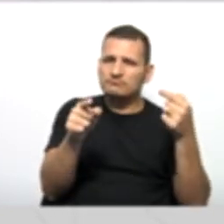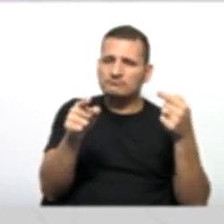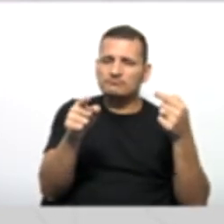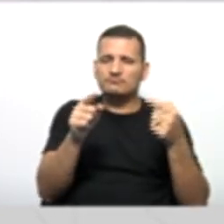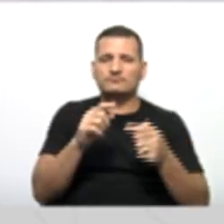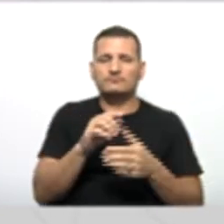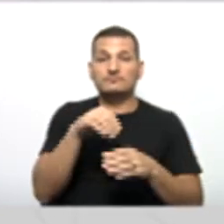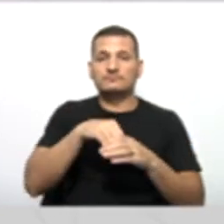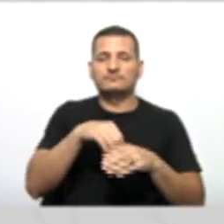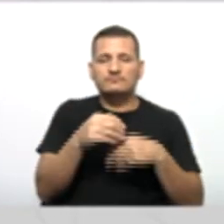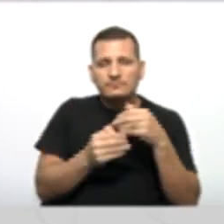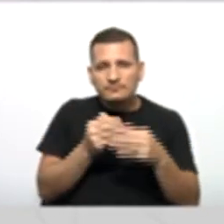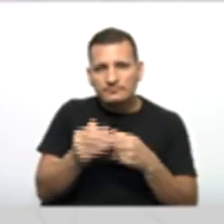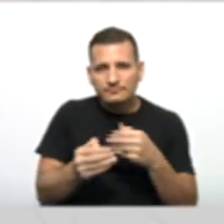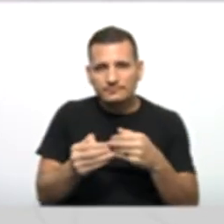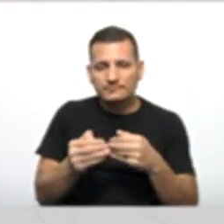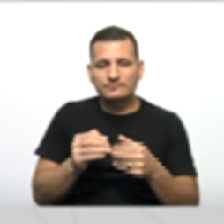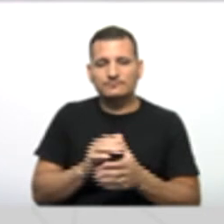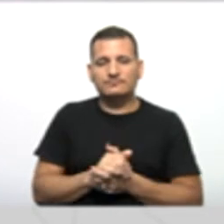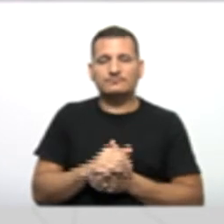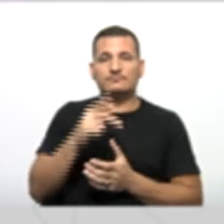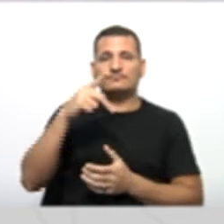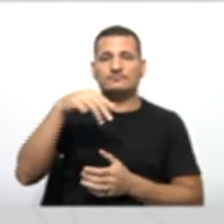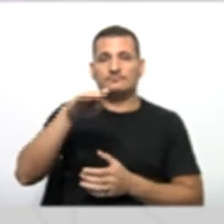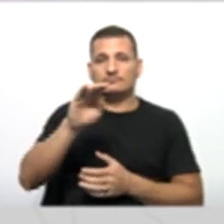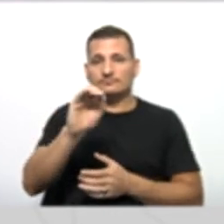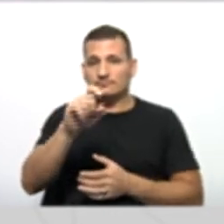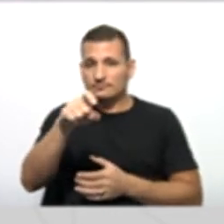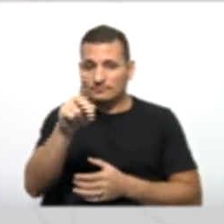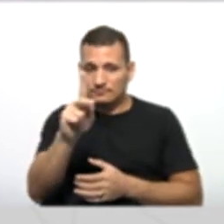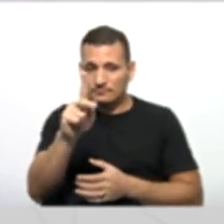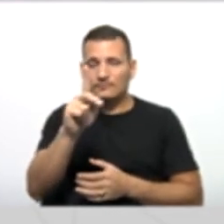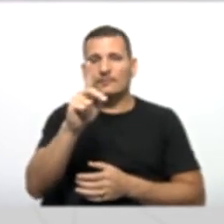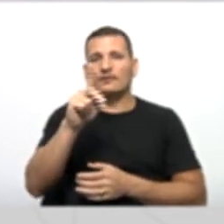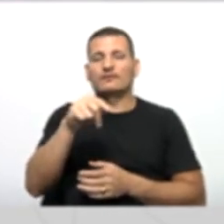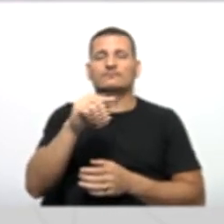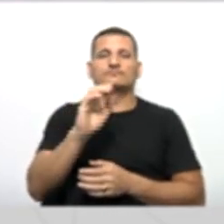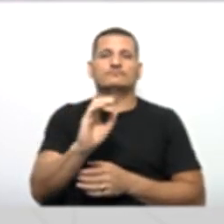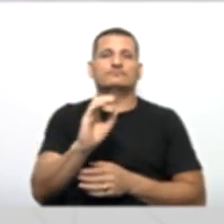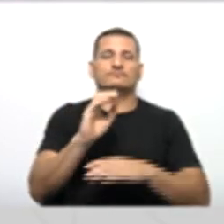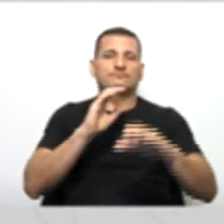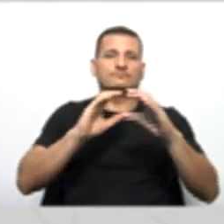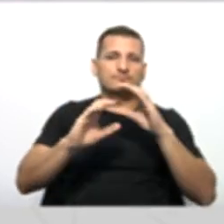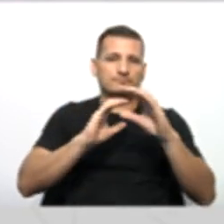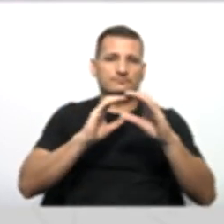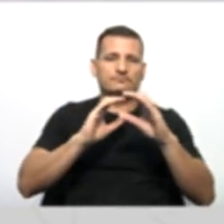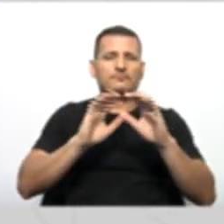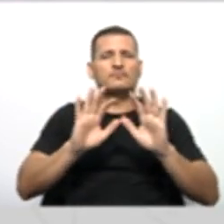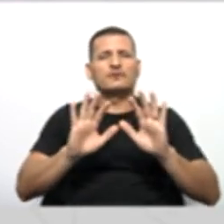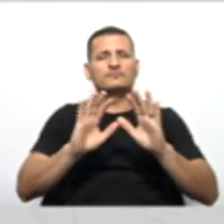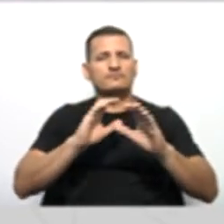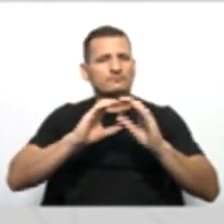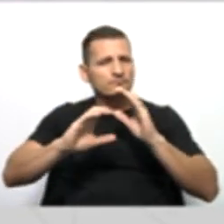macroprocessos do PMBOK é comunicação, tá, gente? Mas comunicação também é muito importante, a